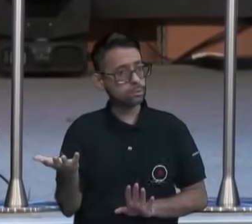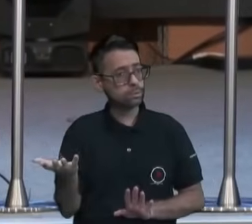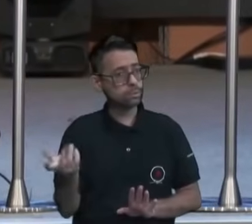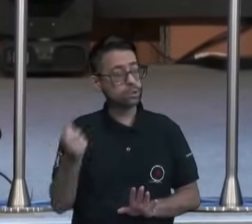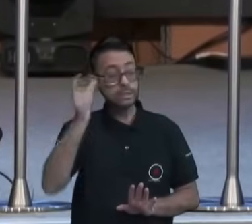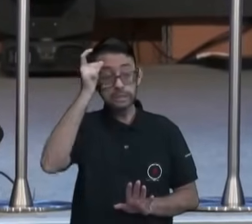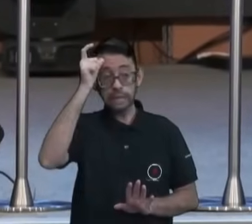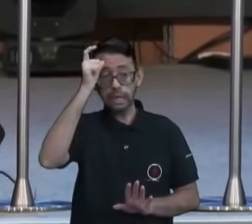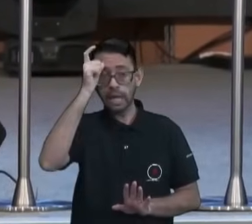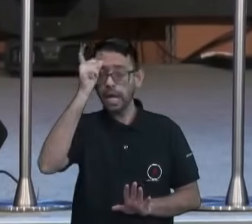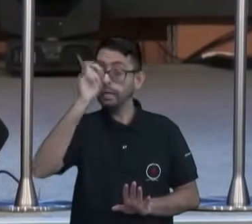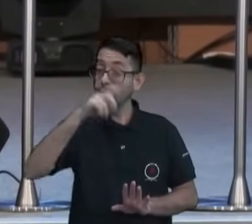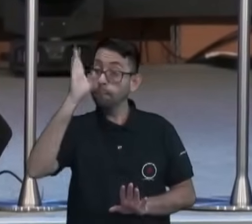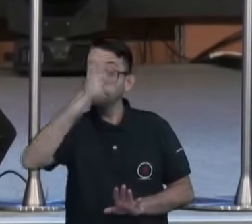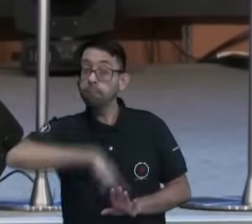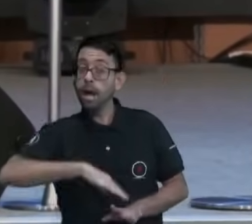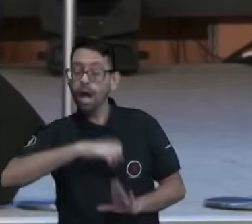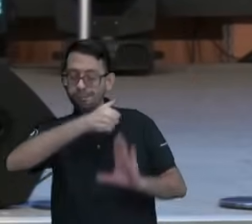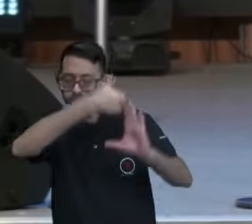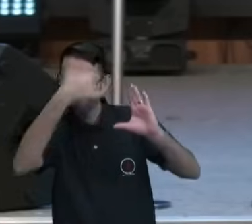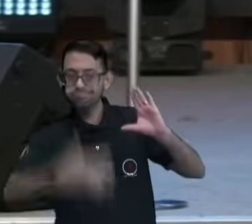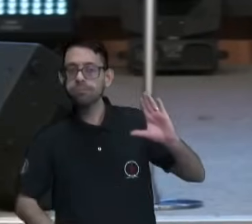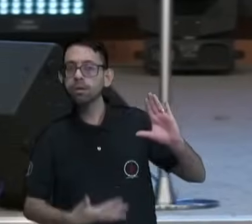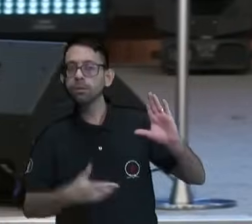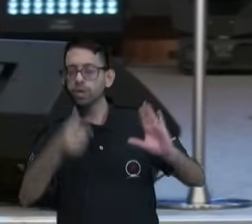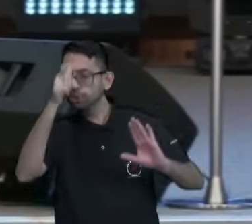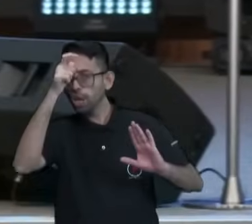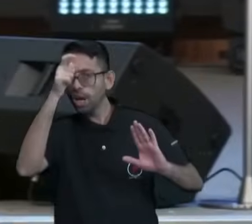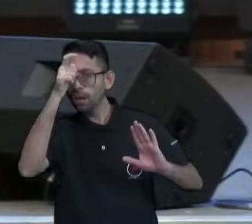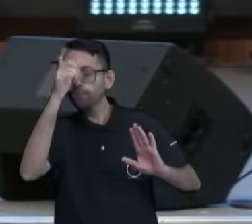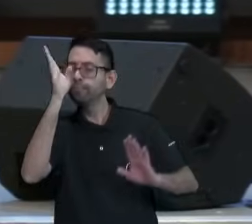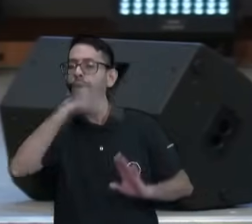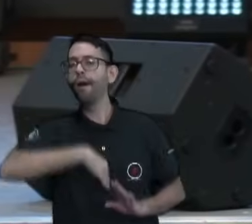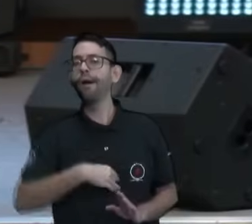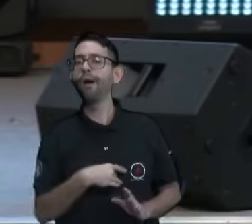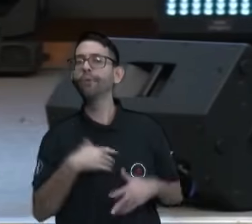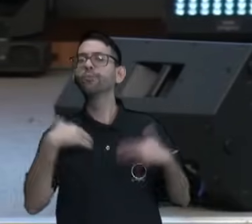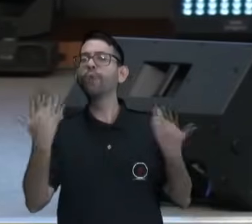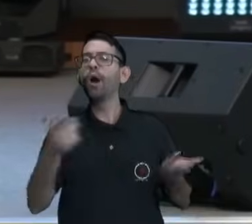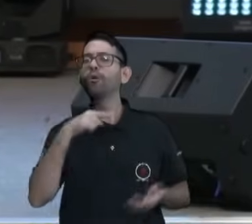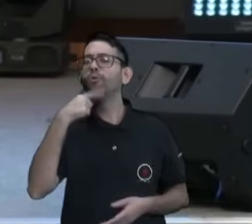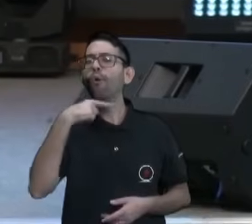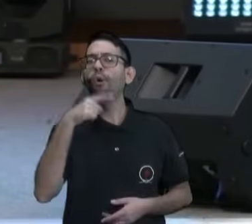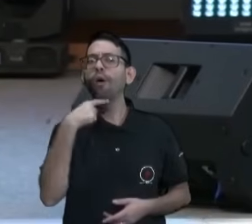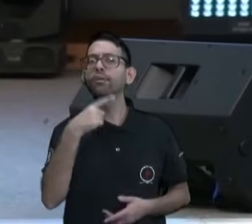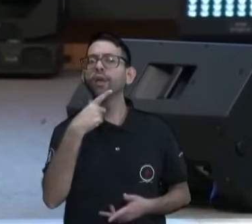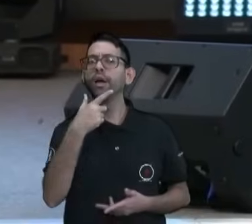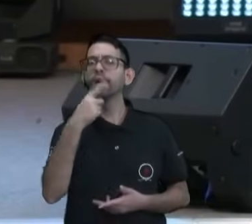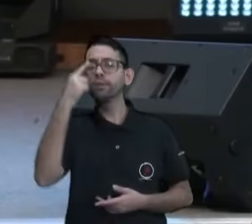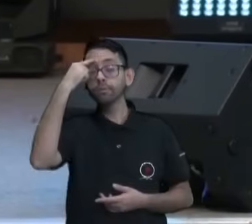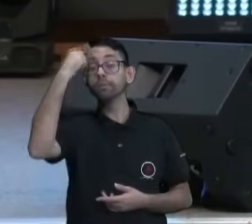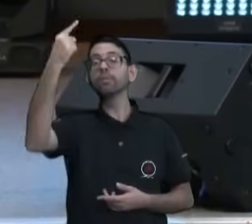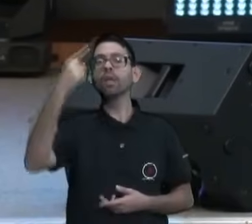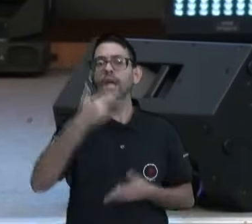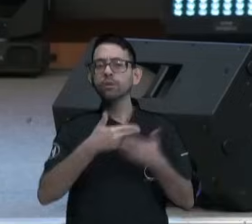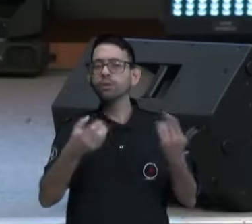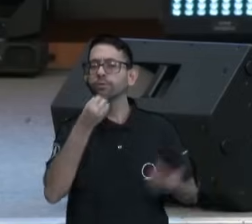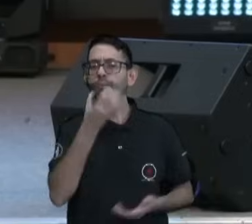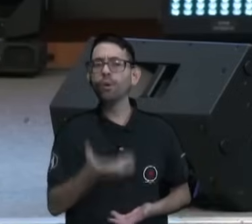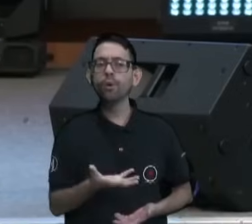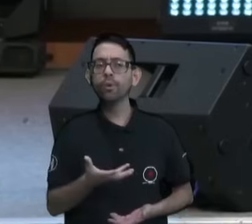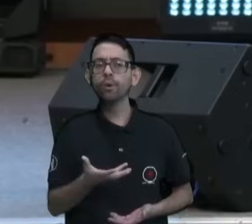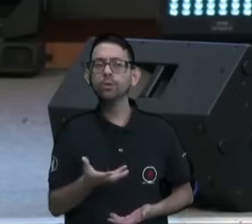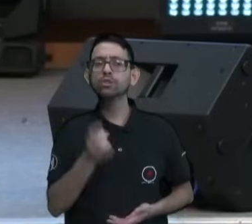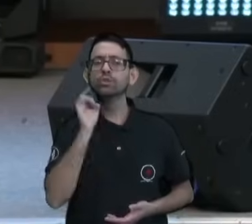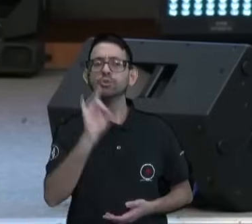essência do seu caráter é mal então ele não consegue usar a inteligência para o bem ele só usa para o mal e ele